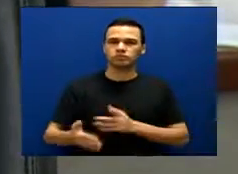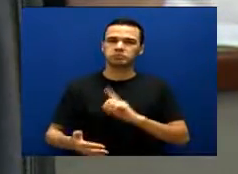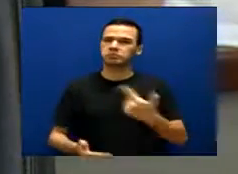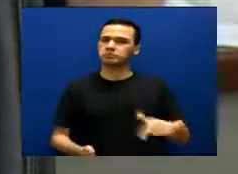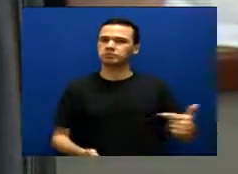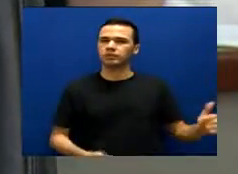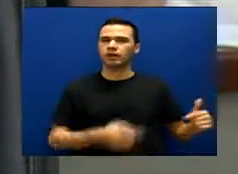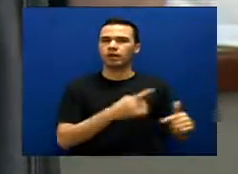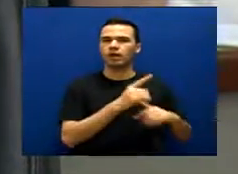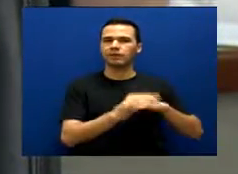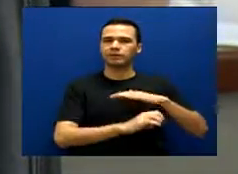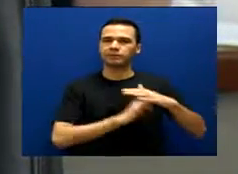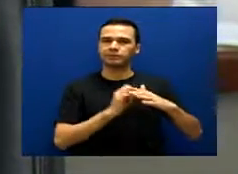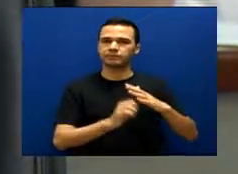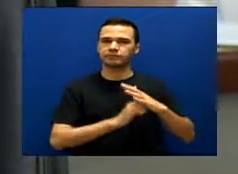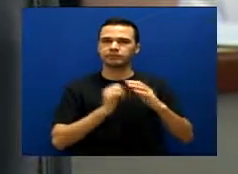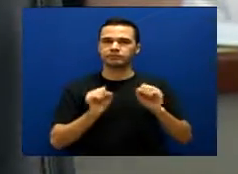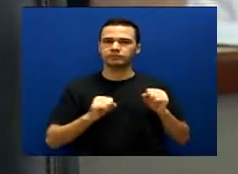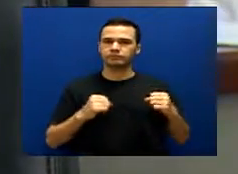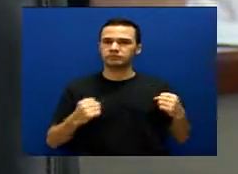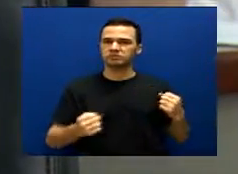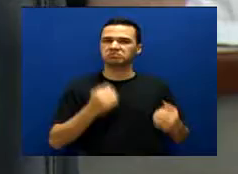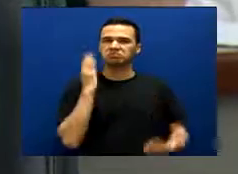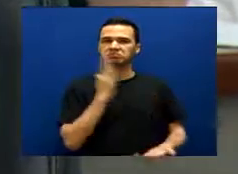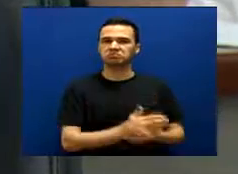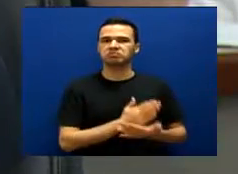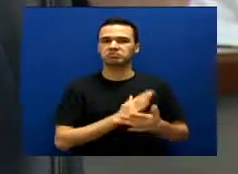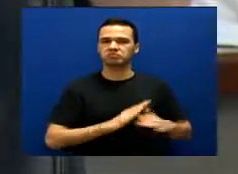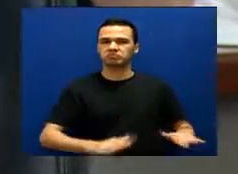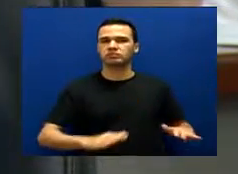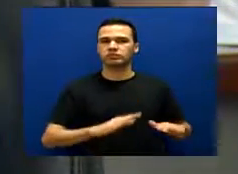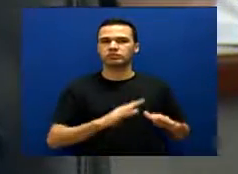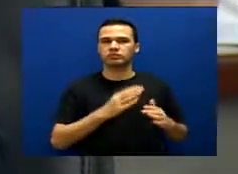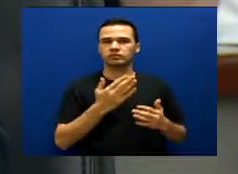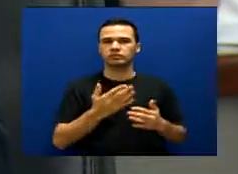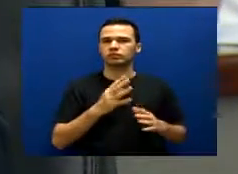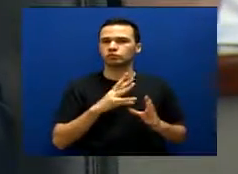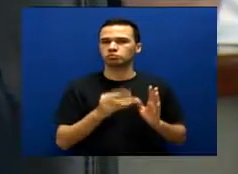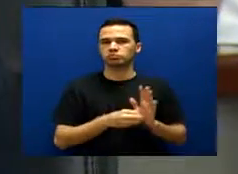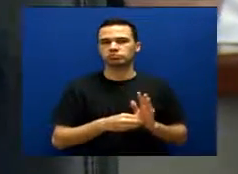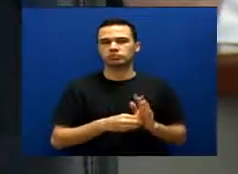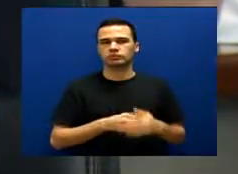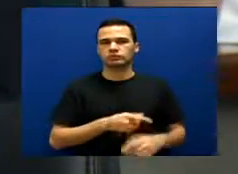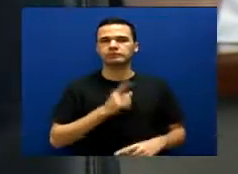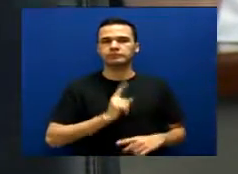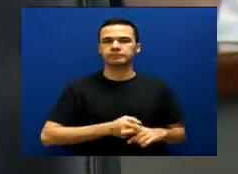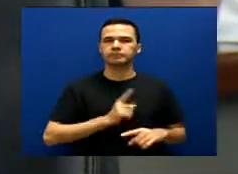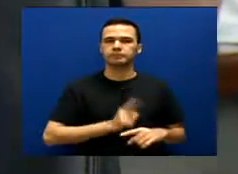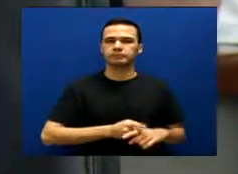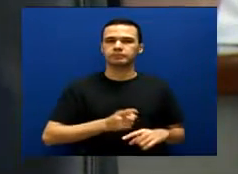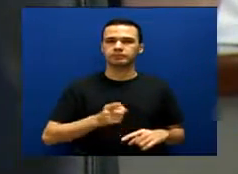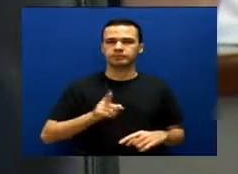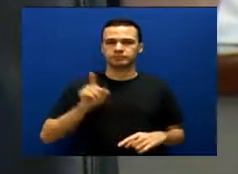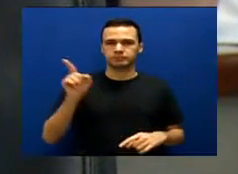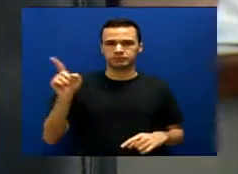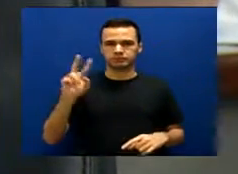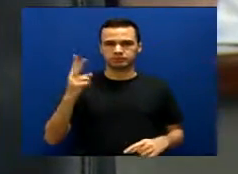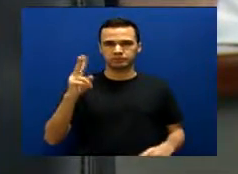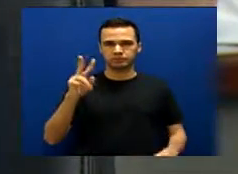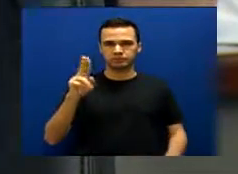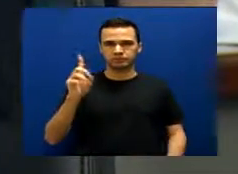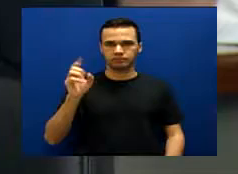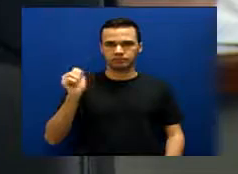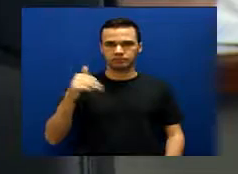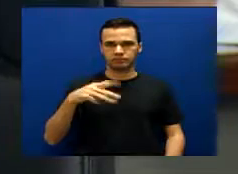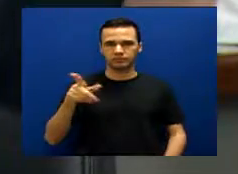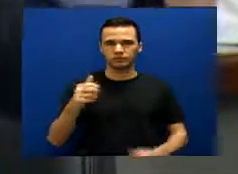não são exterminadas de licitações uma vez por todas. Porque se eu na minha casa,